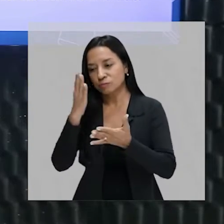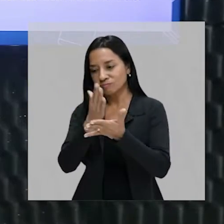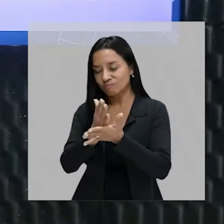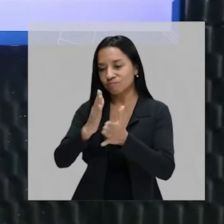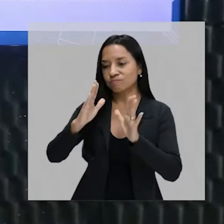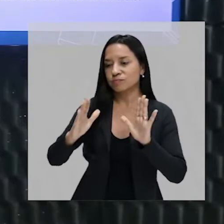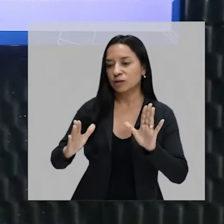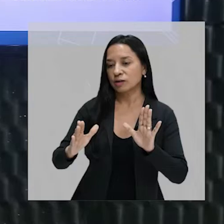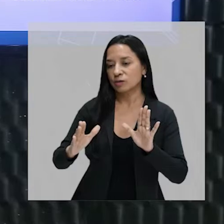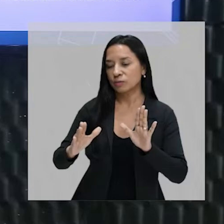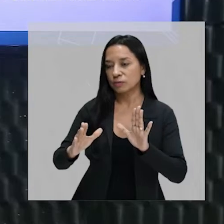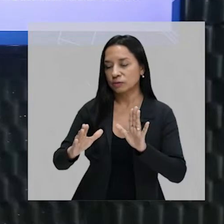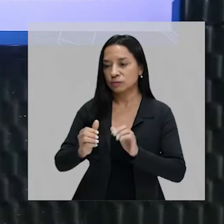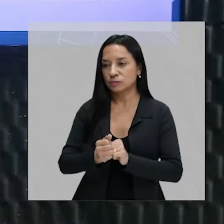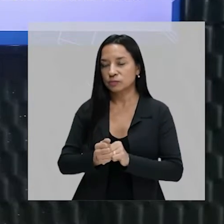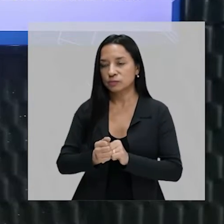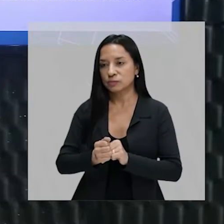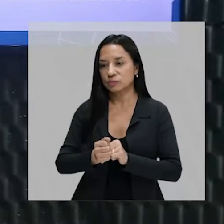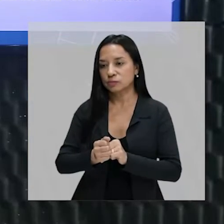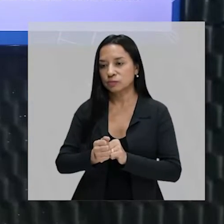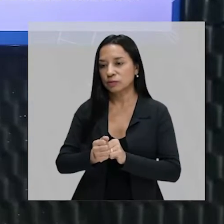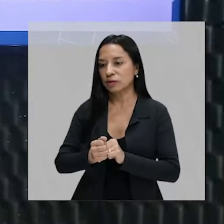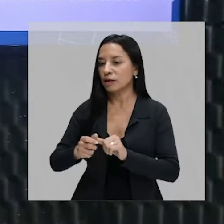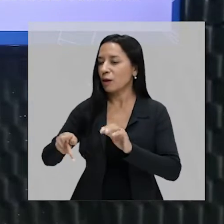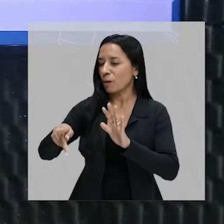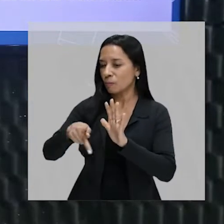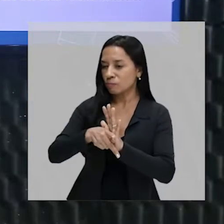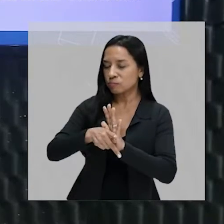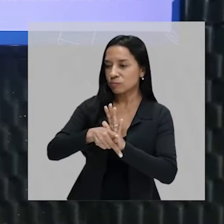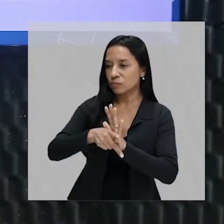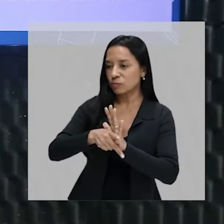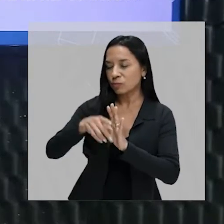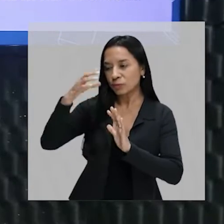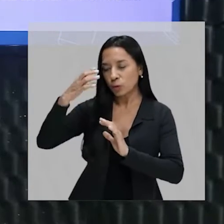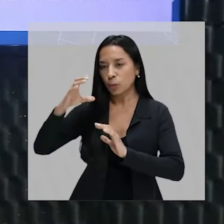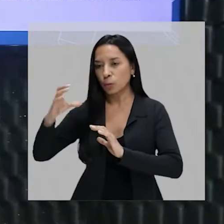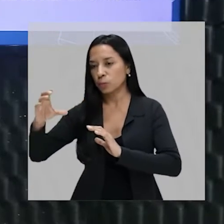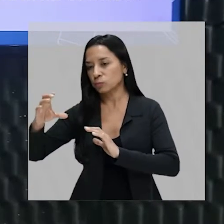exterminados aculturados escravizados